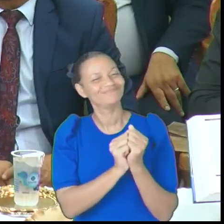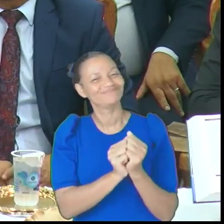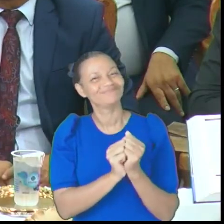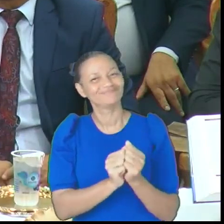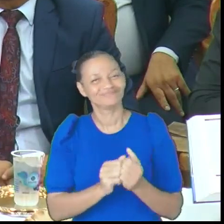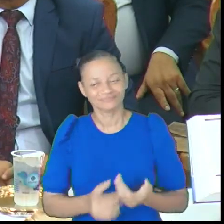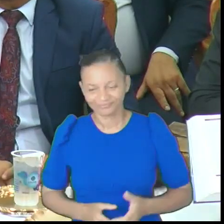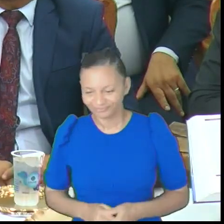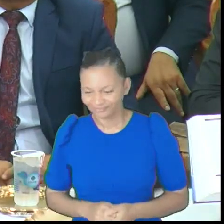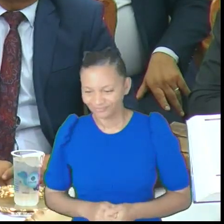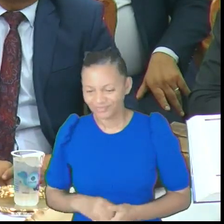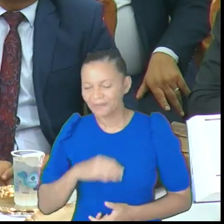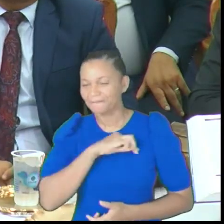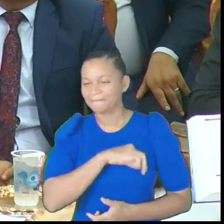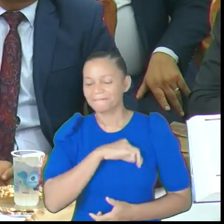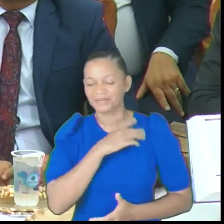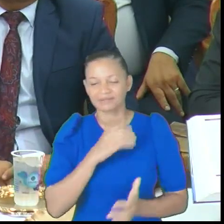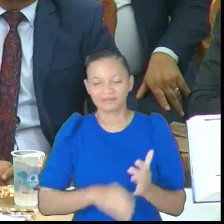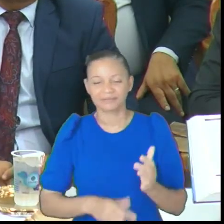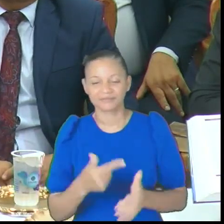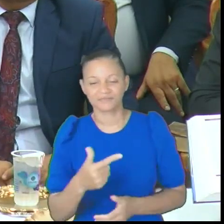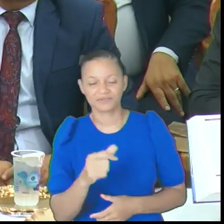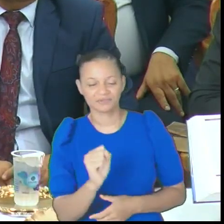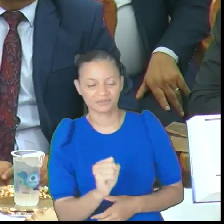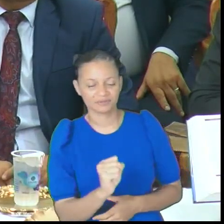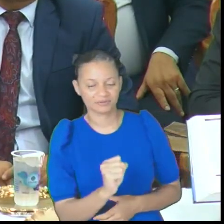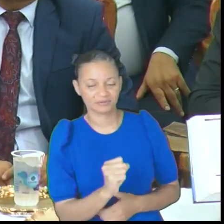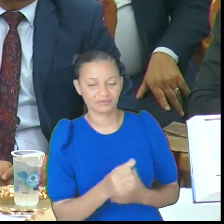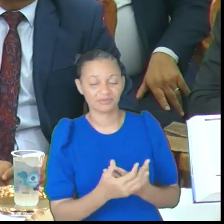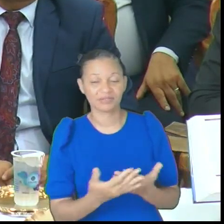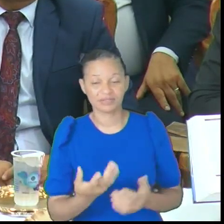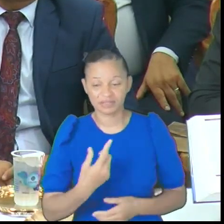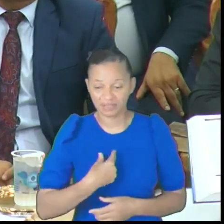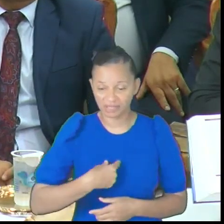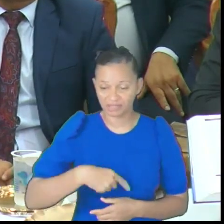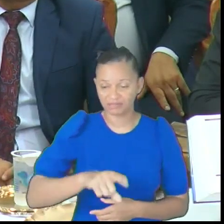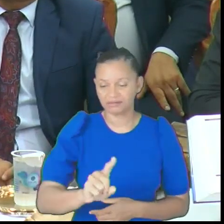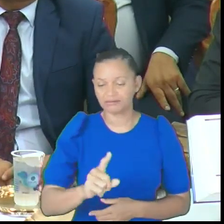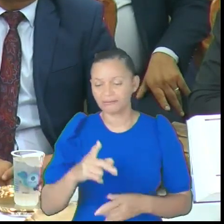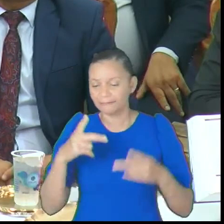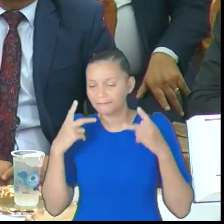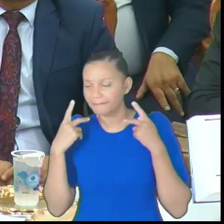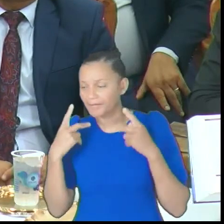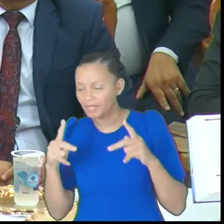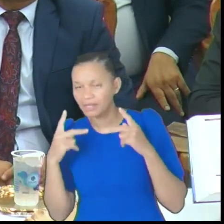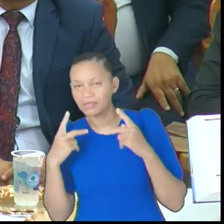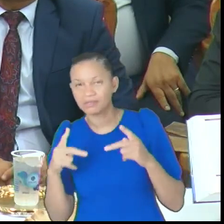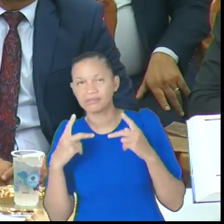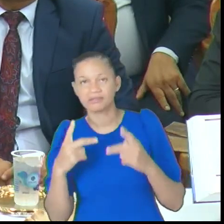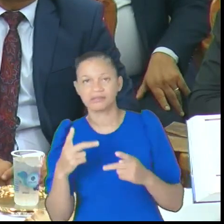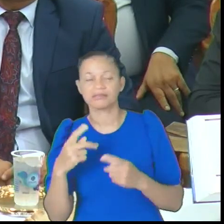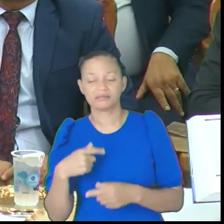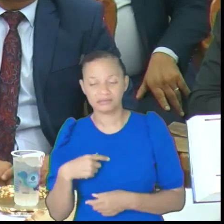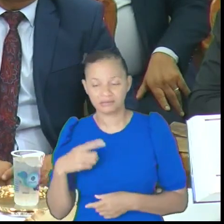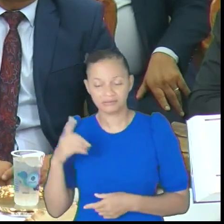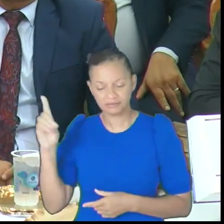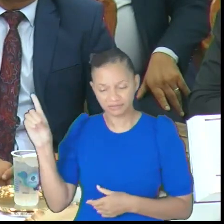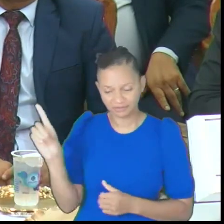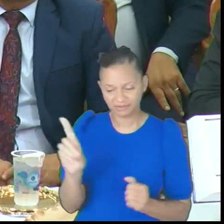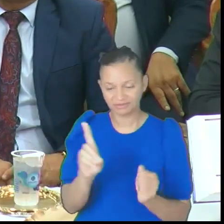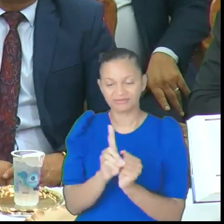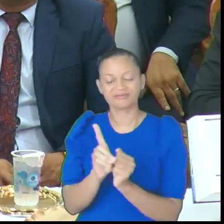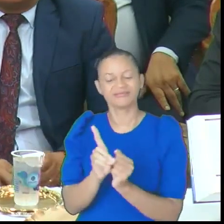É aquele de Mateus 28. Ide, pregai, e eu